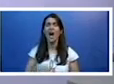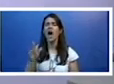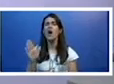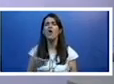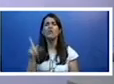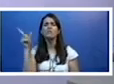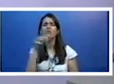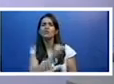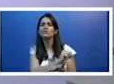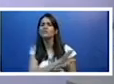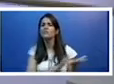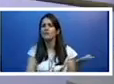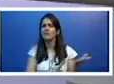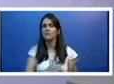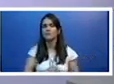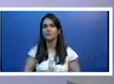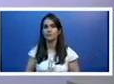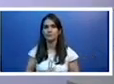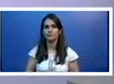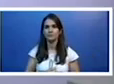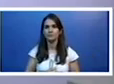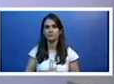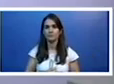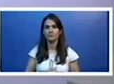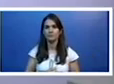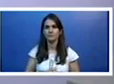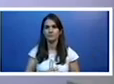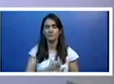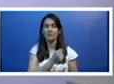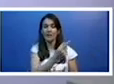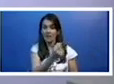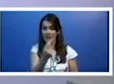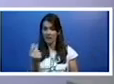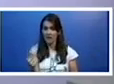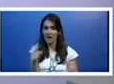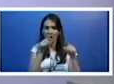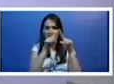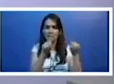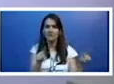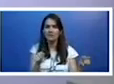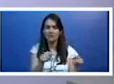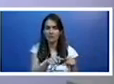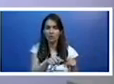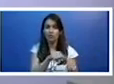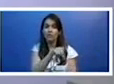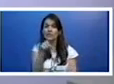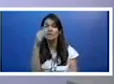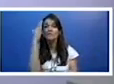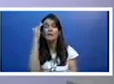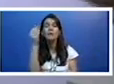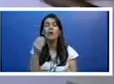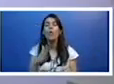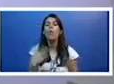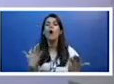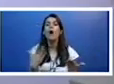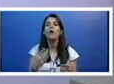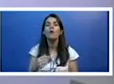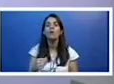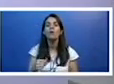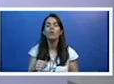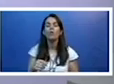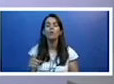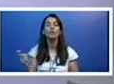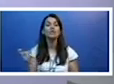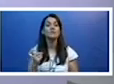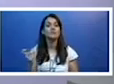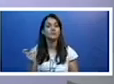Vamos para o exercício. Em cada triângulo, determine o valor de x. Sempre que necessário, consulte